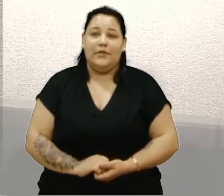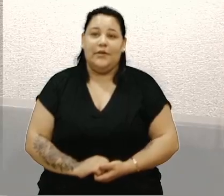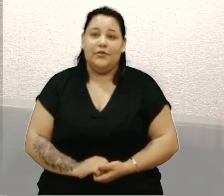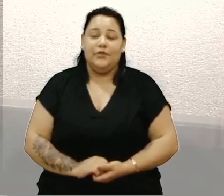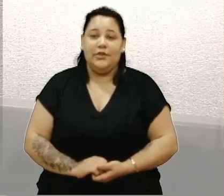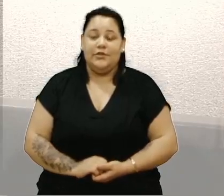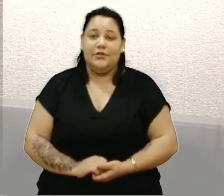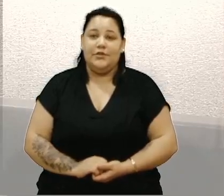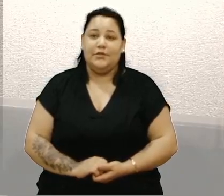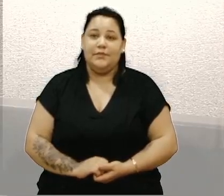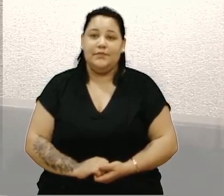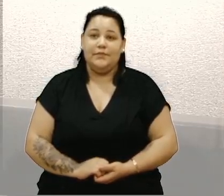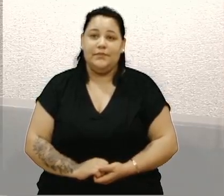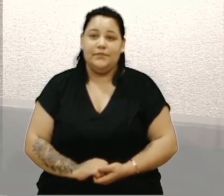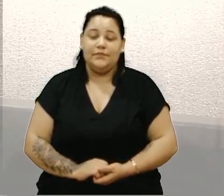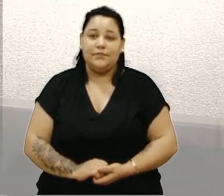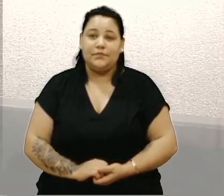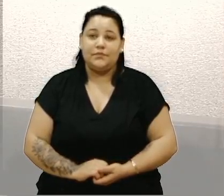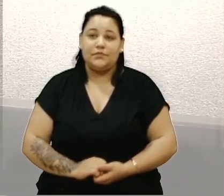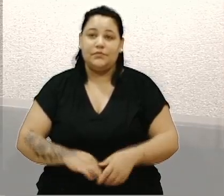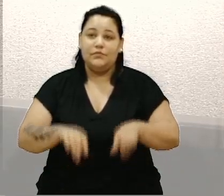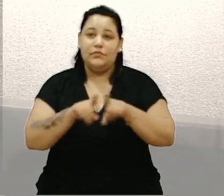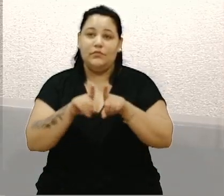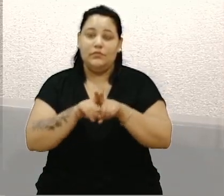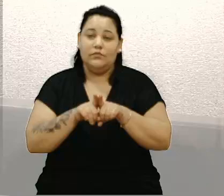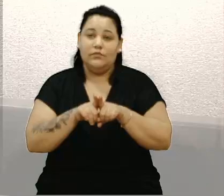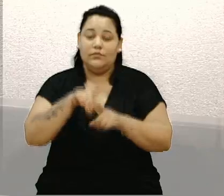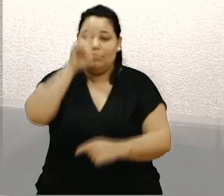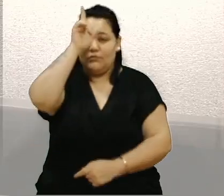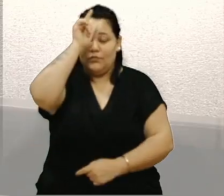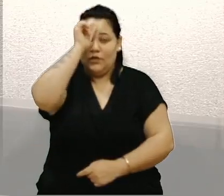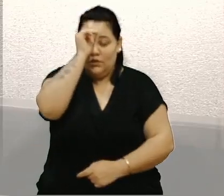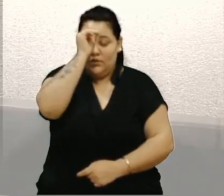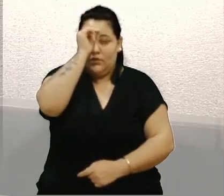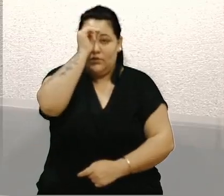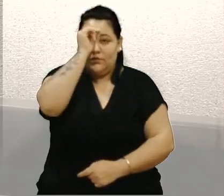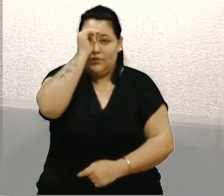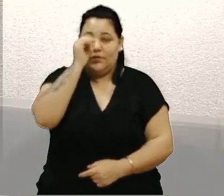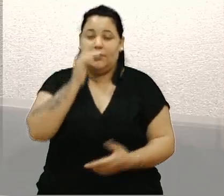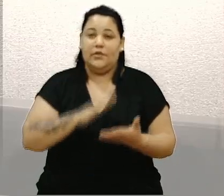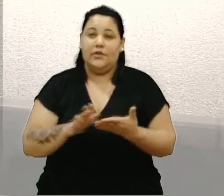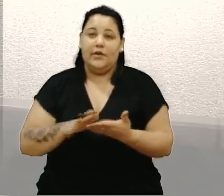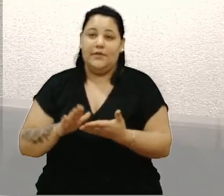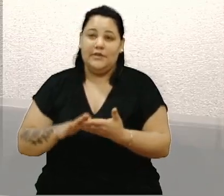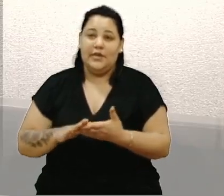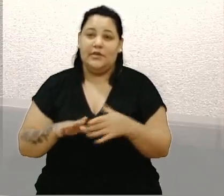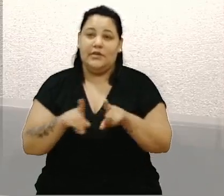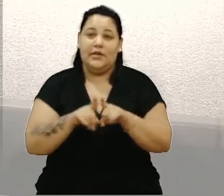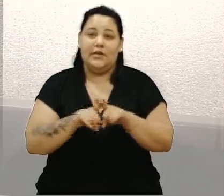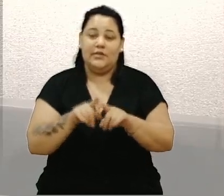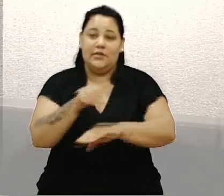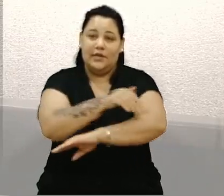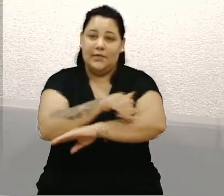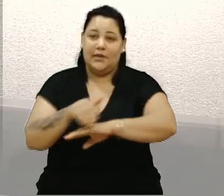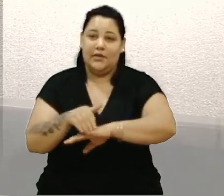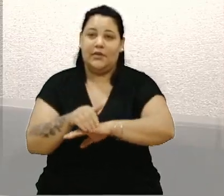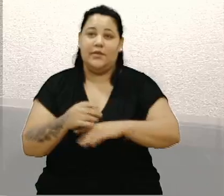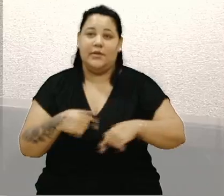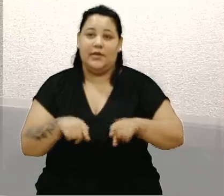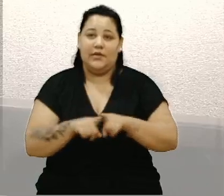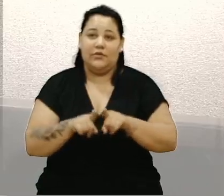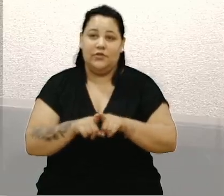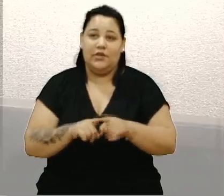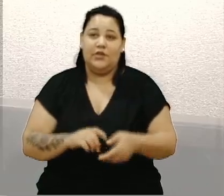básico. Estradas para poder desafogar a nossa produção, ruas inteiras, limpeza urbana,